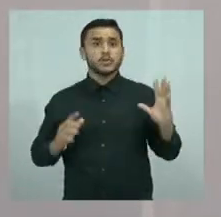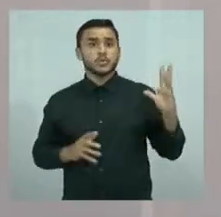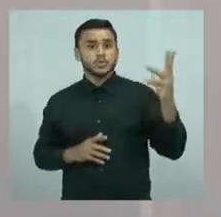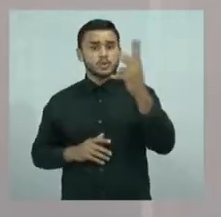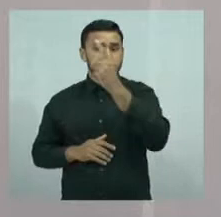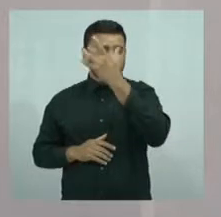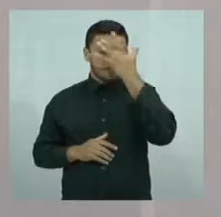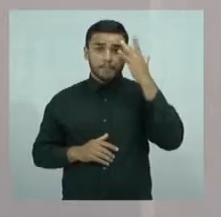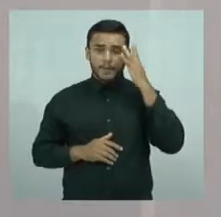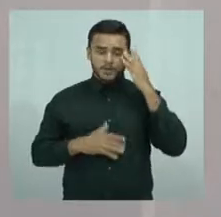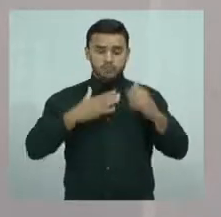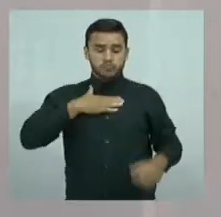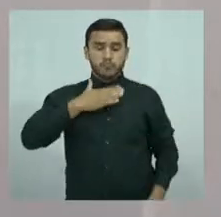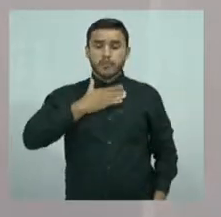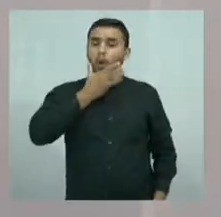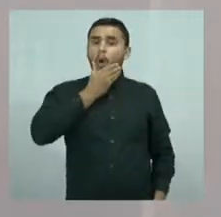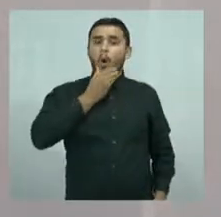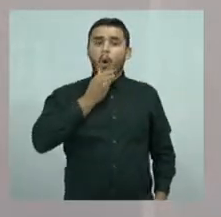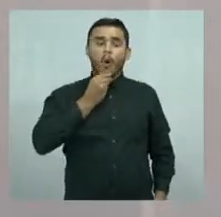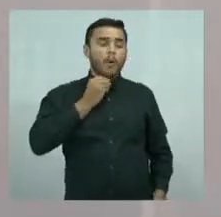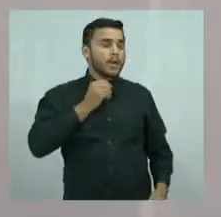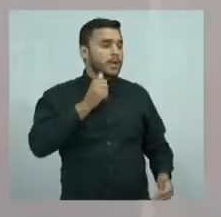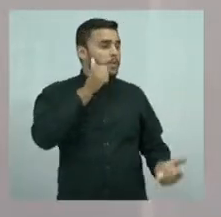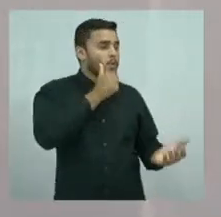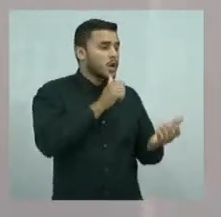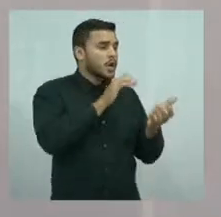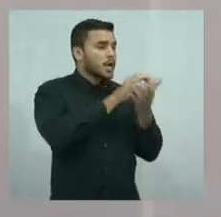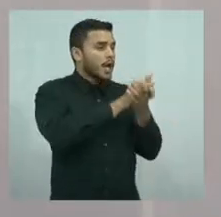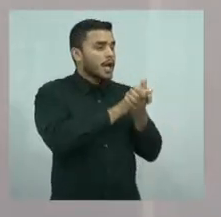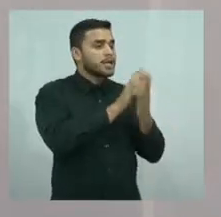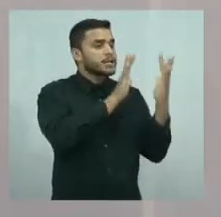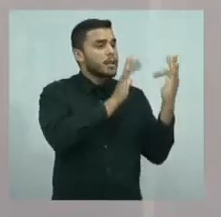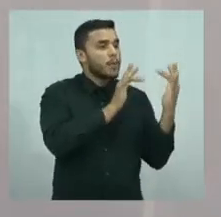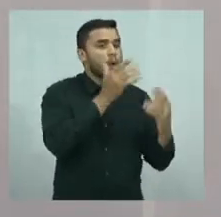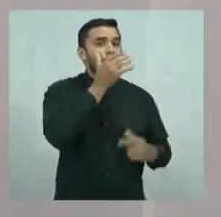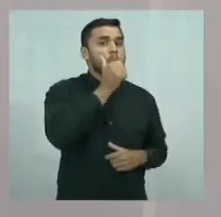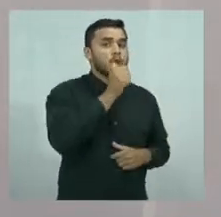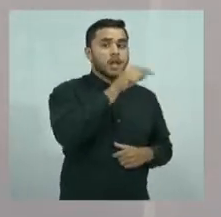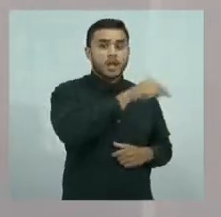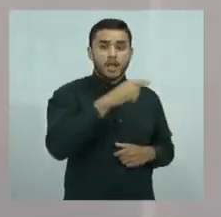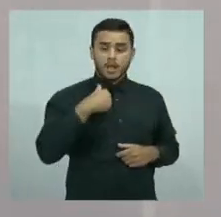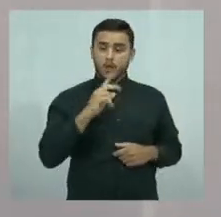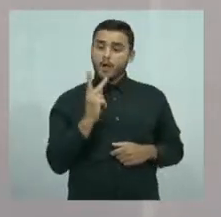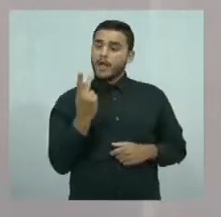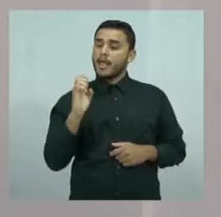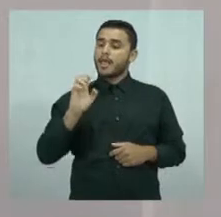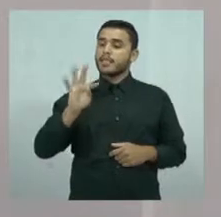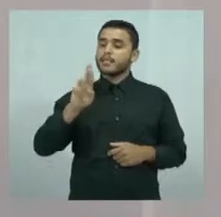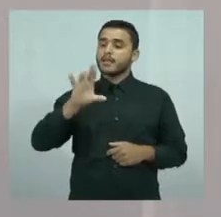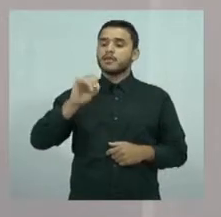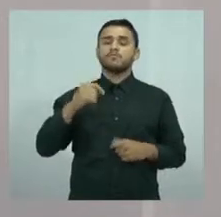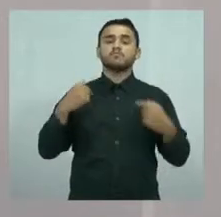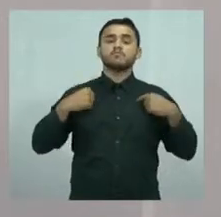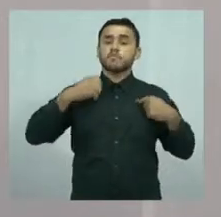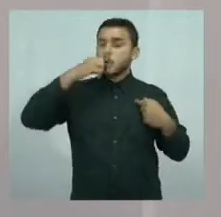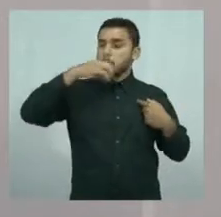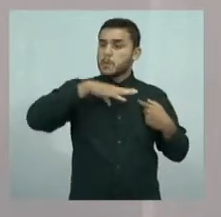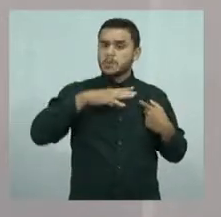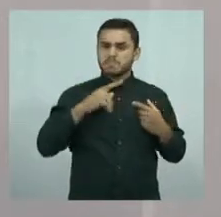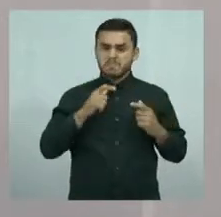nós héteros, ditos normais, de bem, que simplesmente resolve cometer